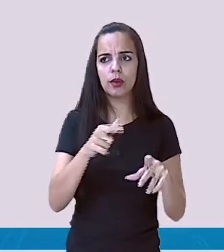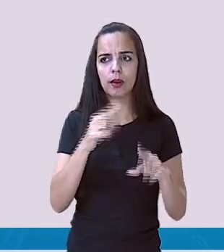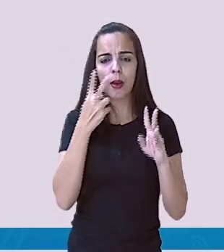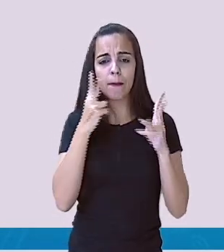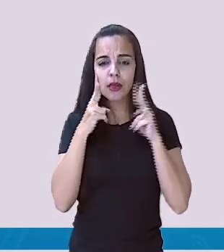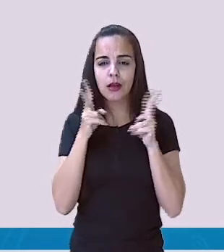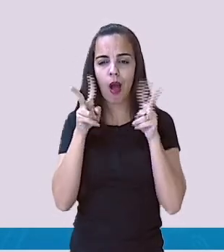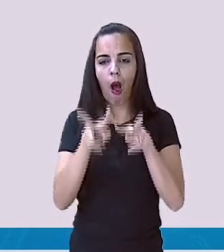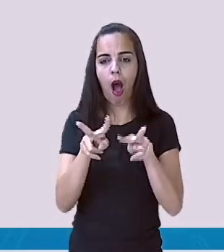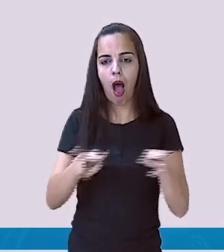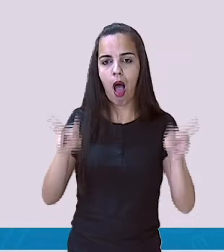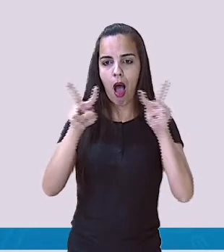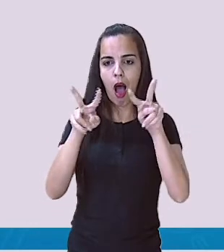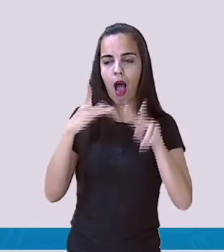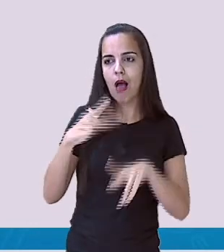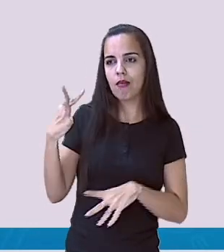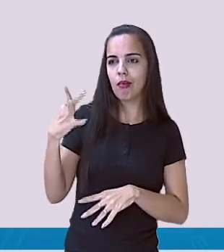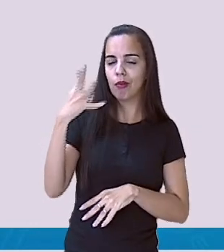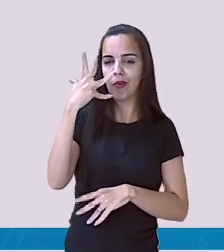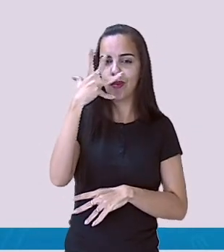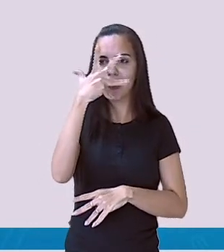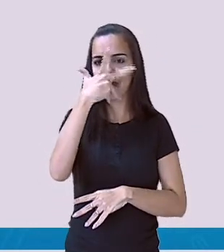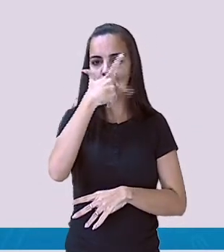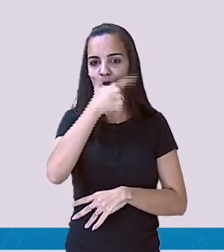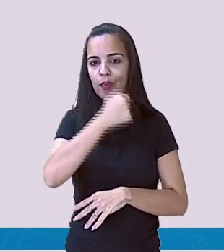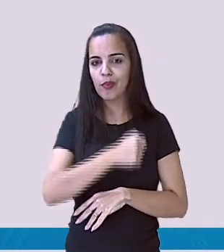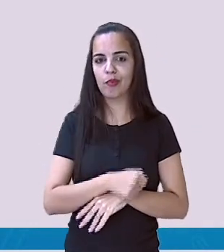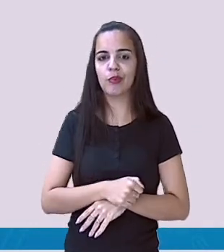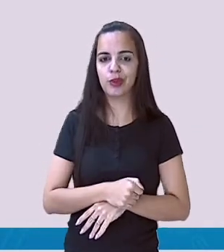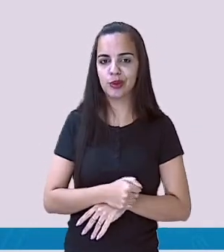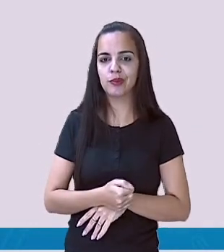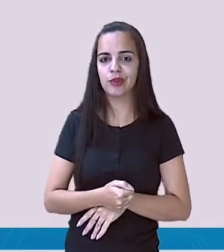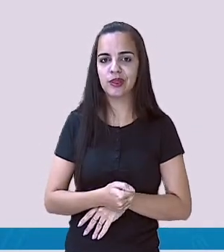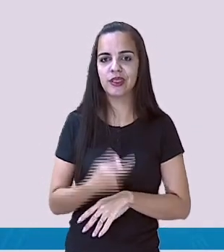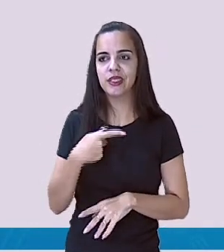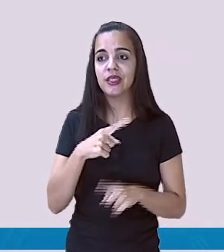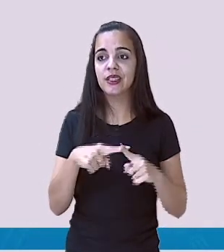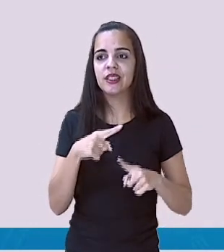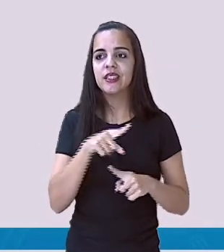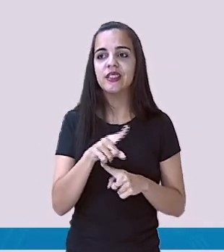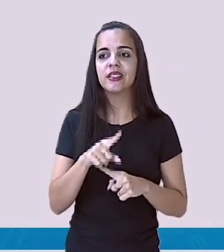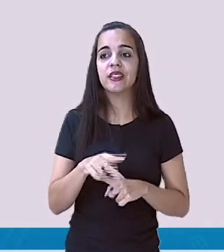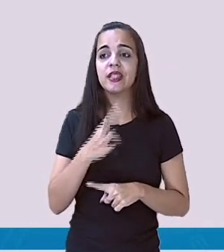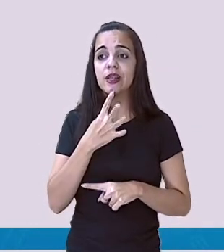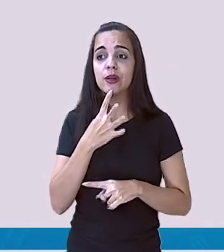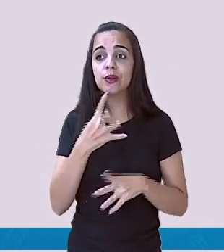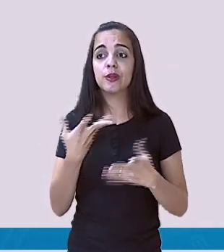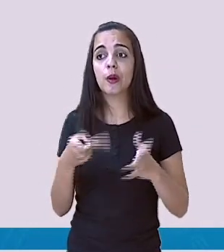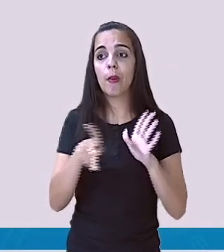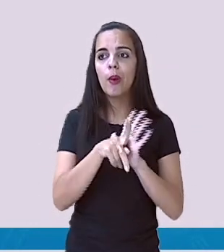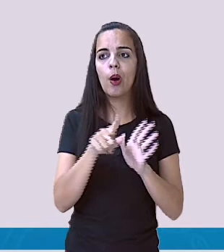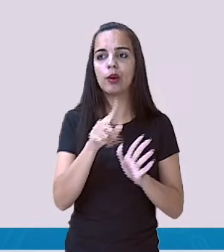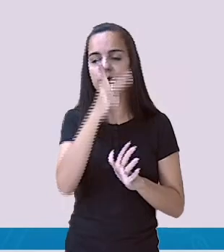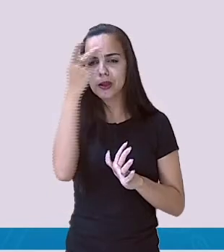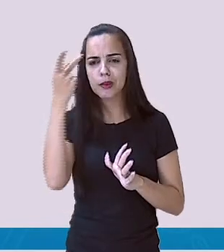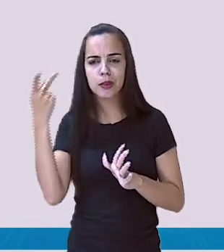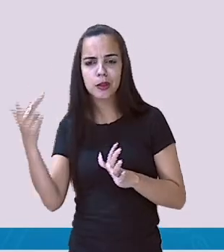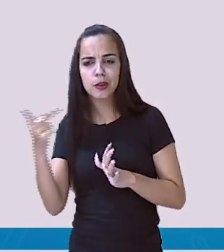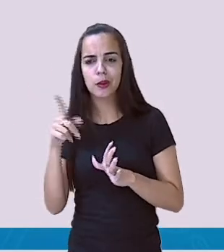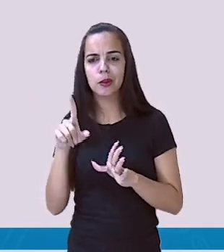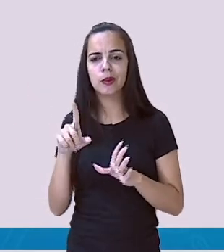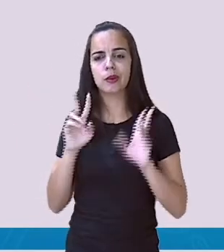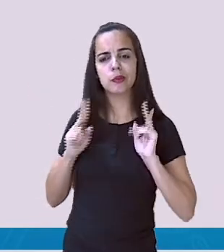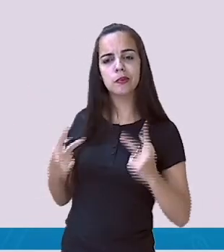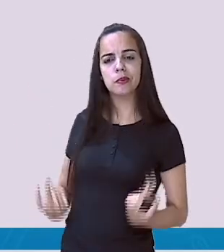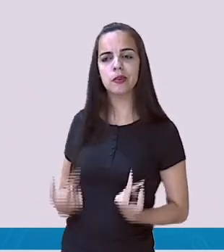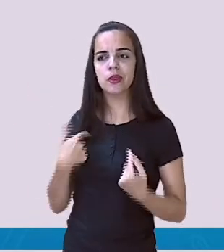muito bonita, muito cuidada, que ela é considerada patrimônio histórico da humanidade pela Unesco, né? Então ela